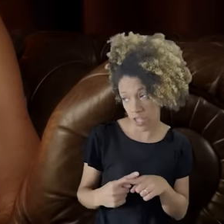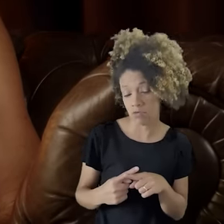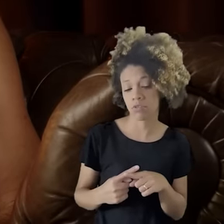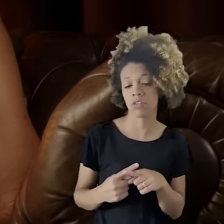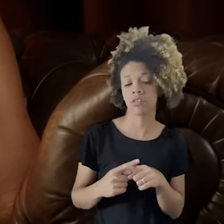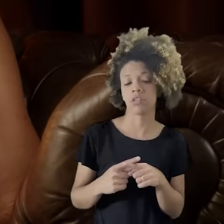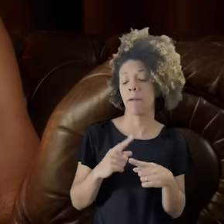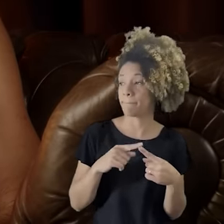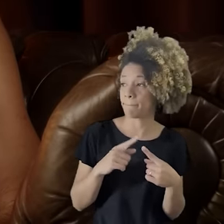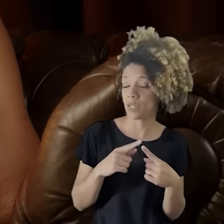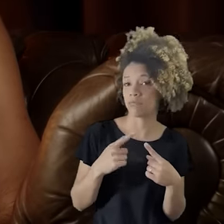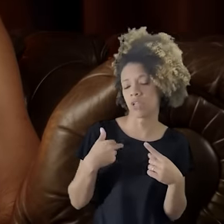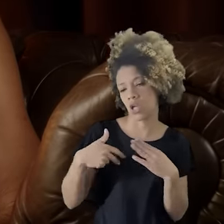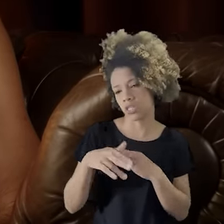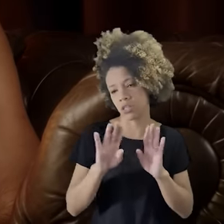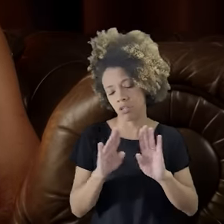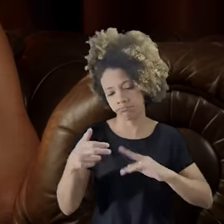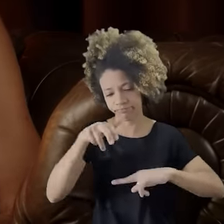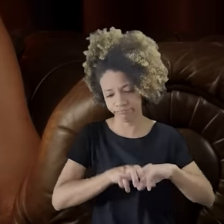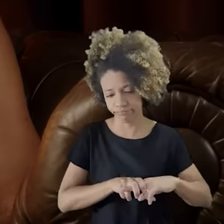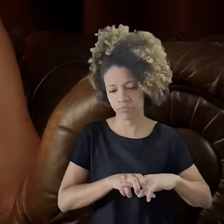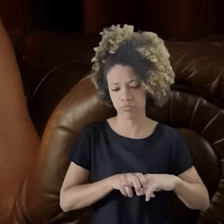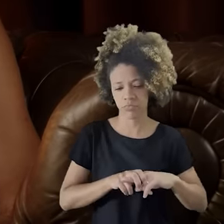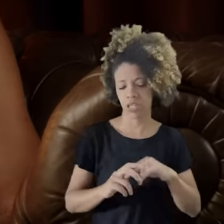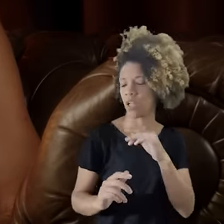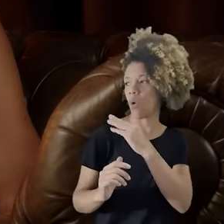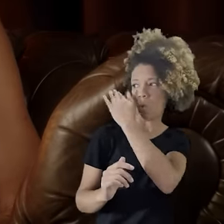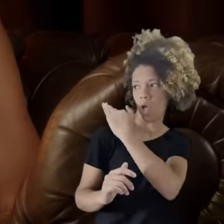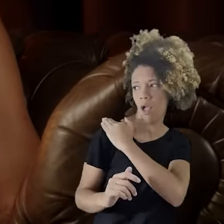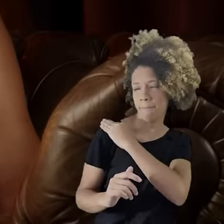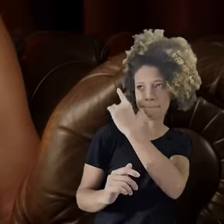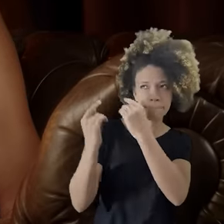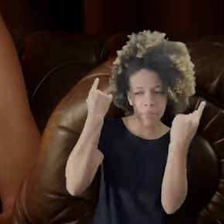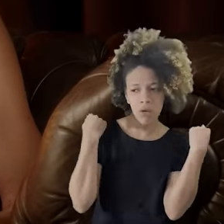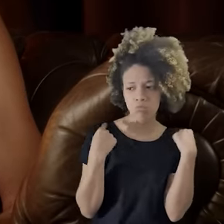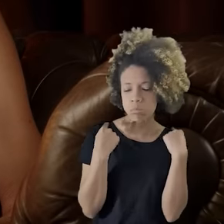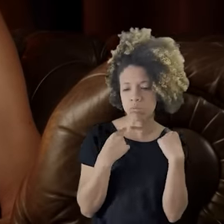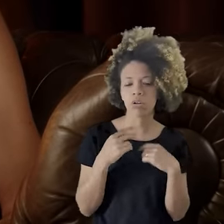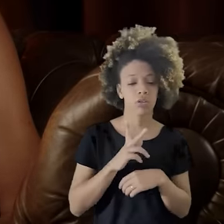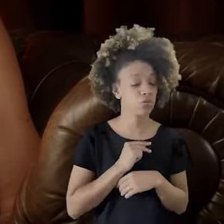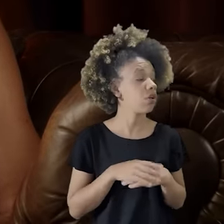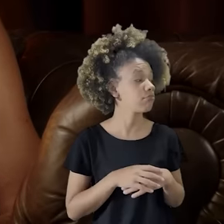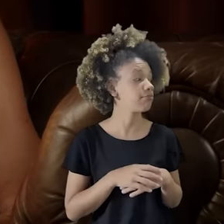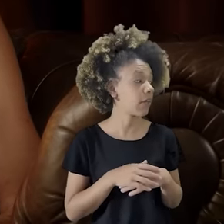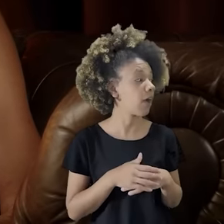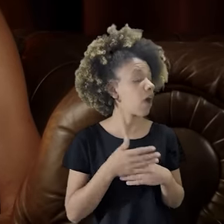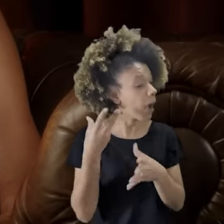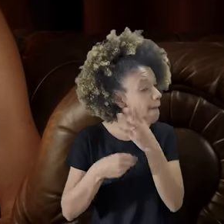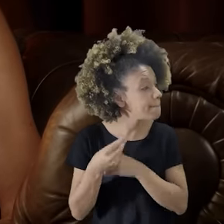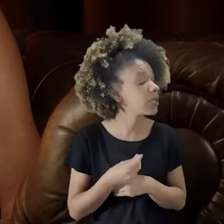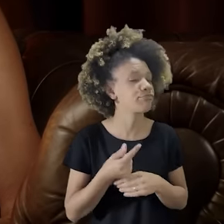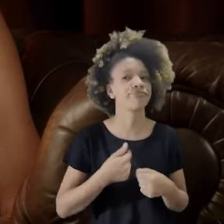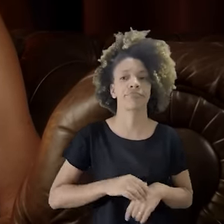vezes eu peguei fui a primeira vez entrei no no salão cabelo mais ou menos aqui não gostou do nosso cabelo bonito você ter corta militar